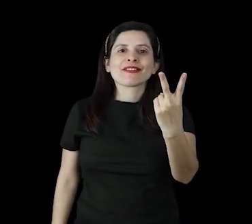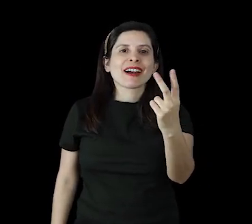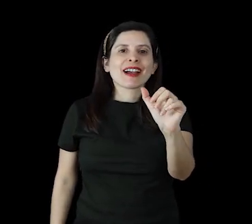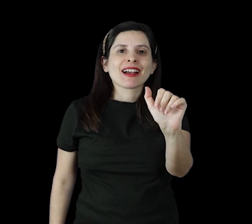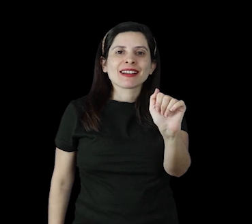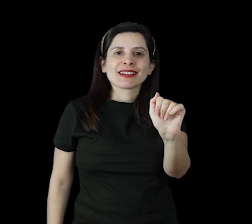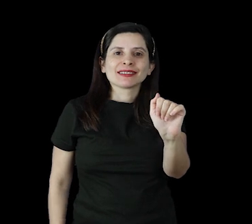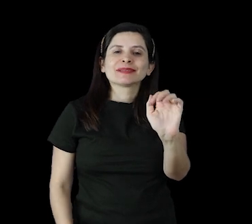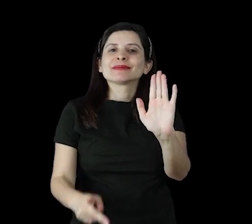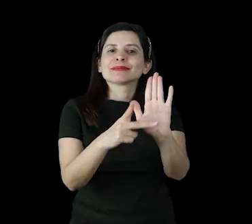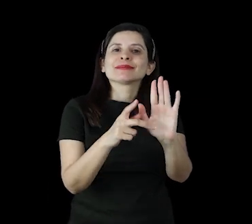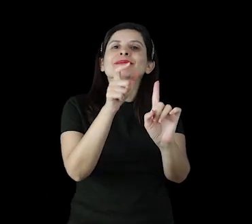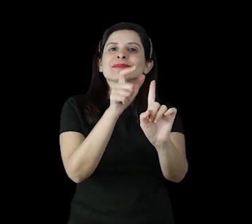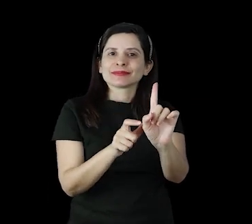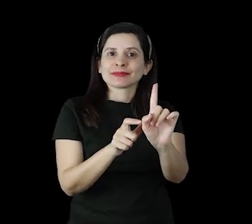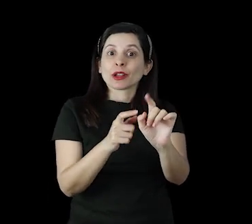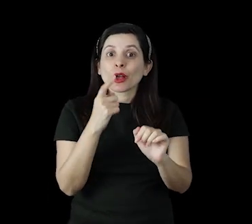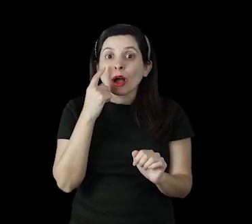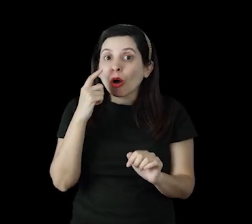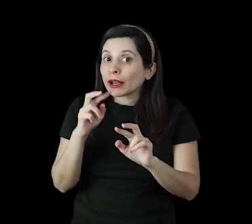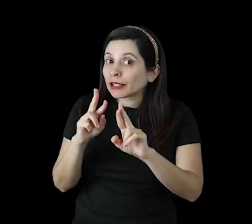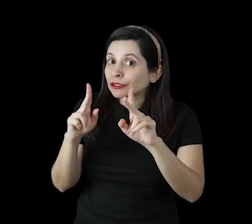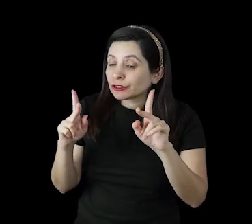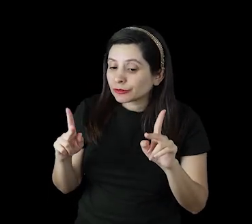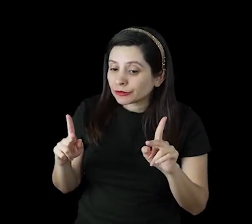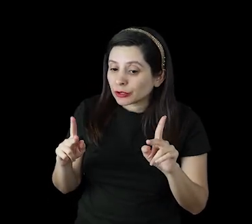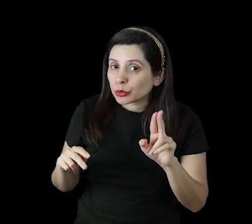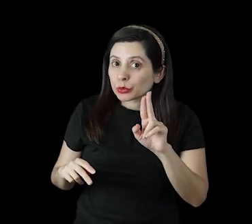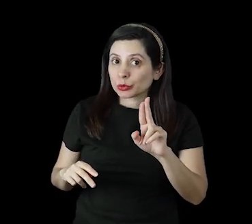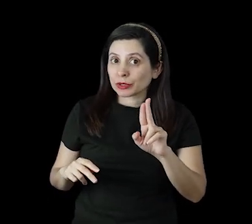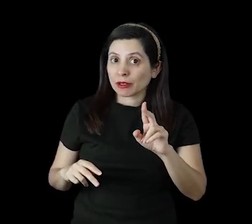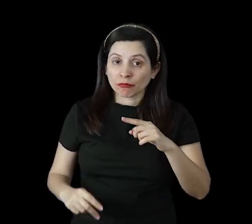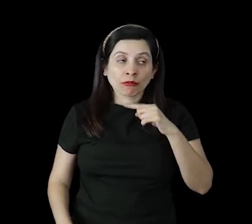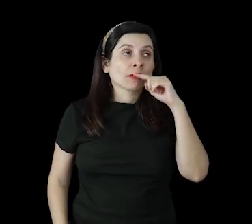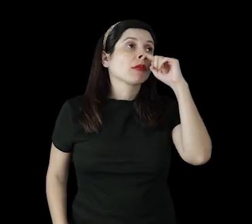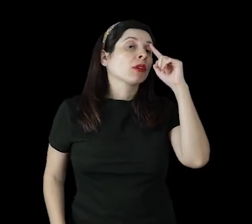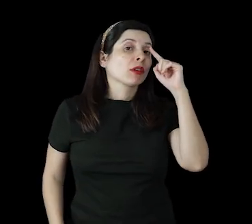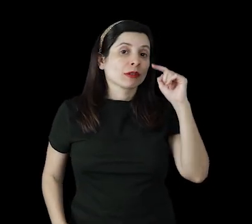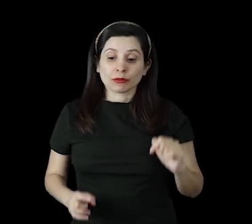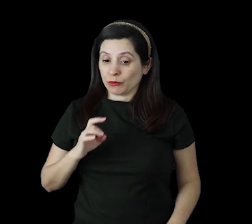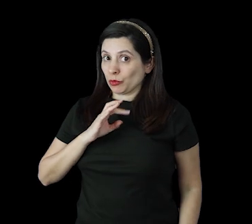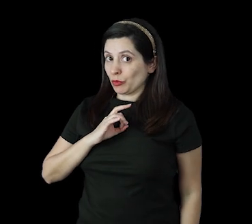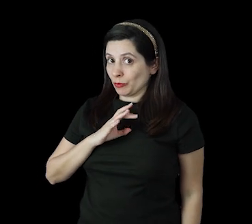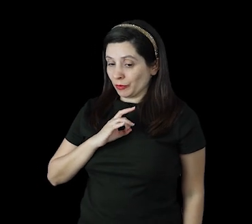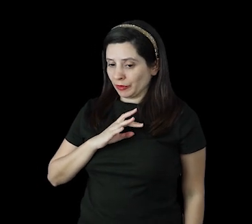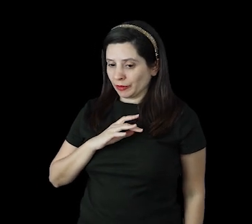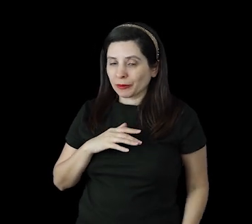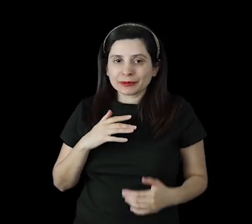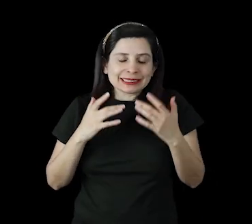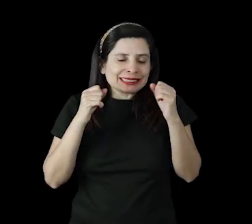do personagem. Então, olha que diferença que é eu trabalhar arrogância de medo. Só que se eu não sei que falha que eu